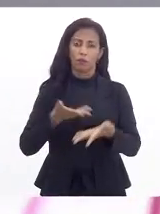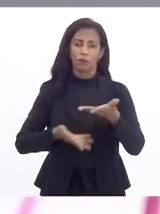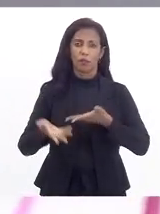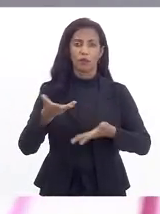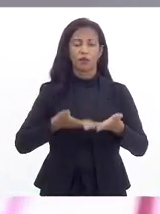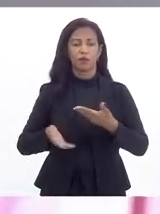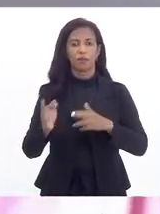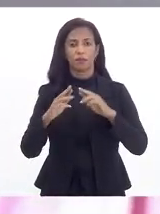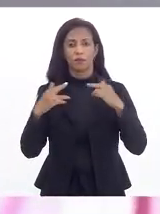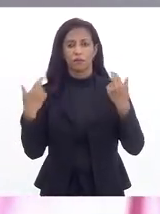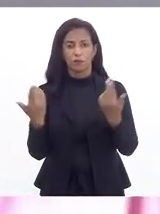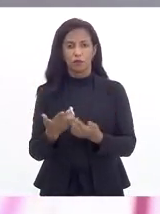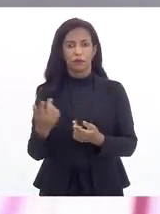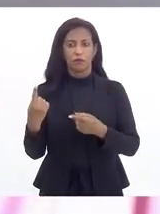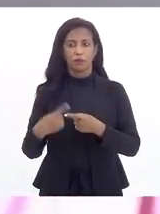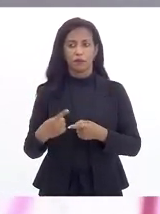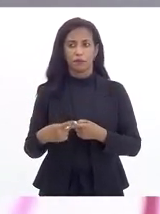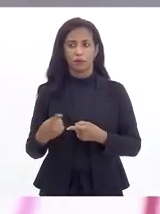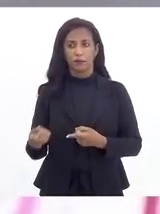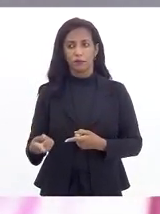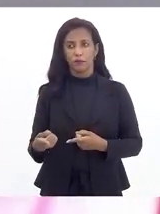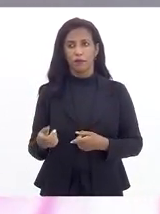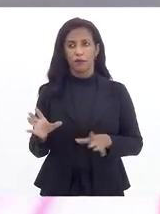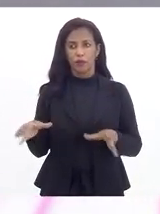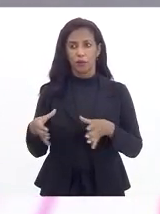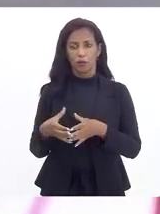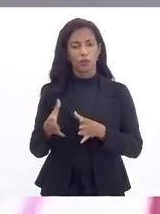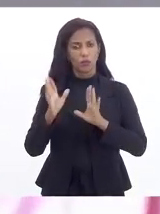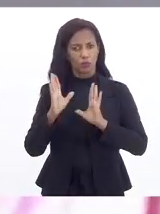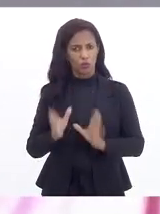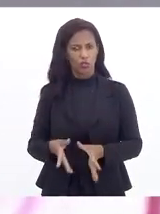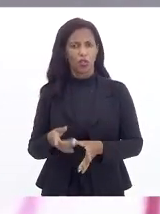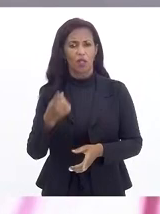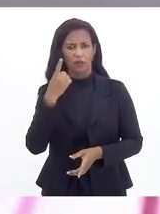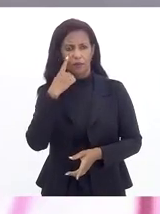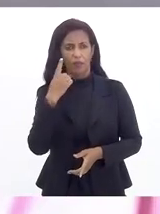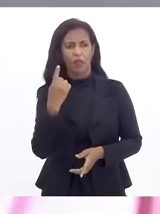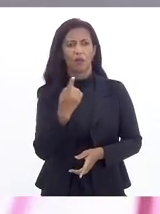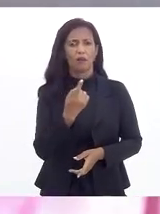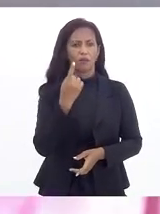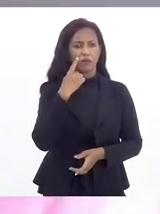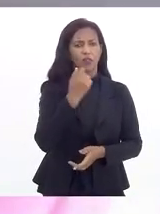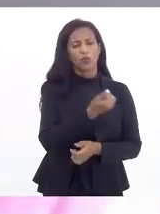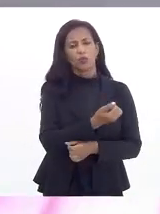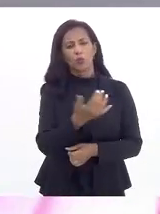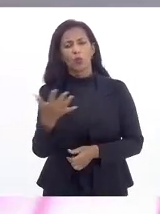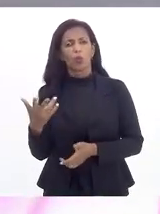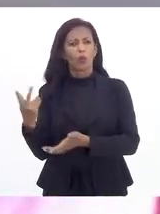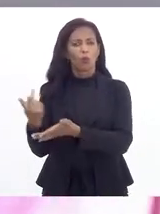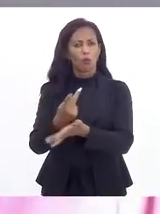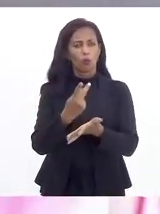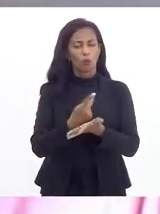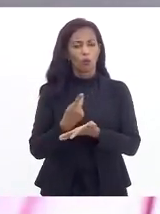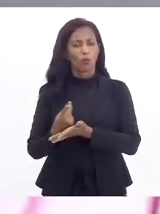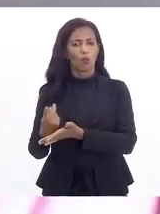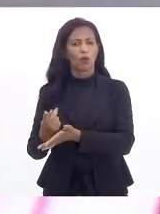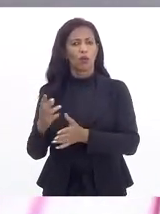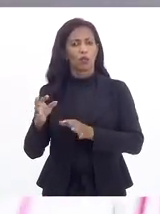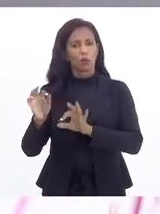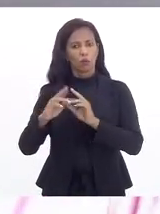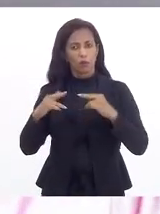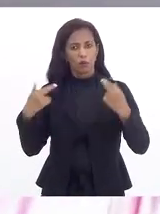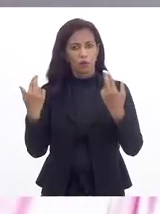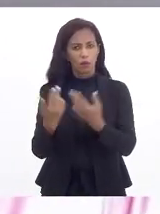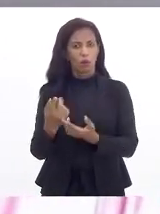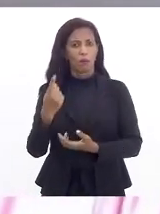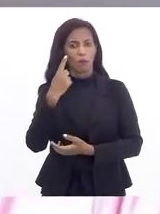dessa audiência, porque a nossa comissão vem fazendo o levantamento desses casos e tem montado essa audiência justamente